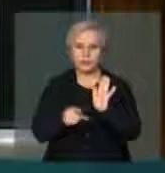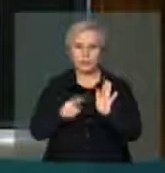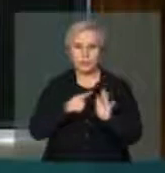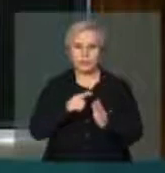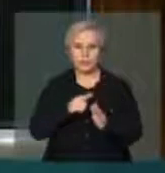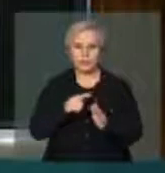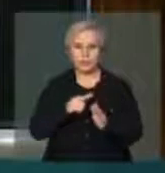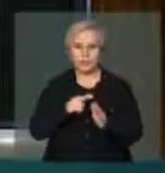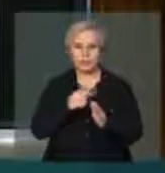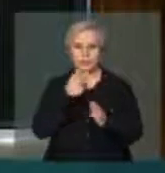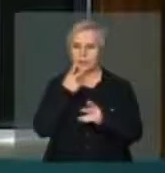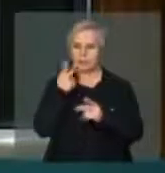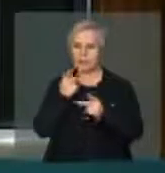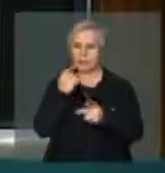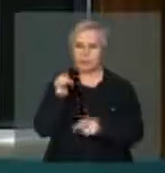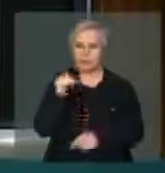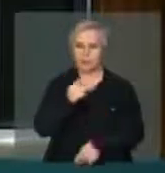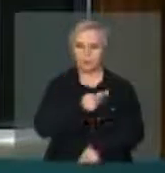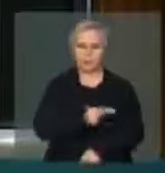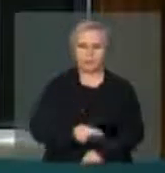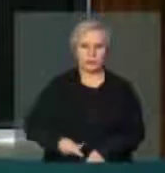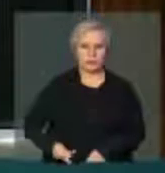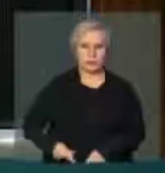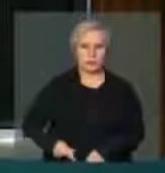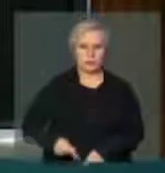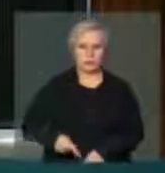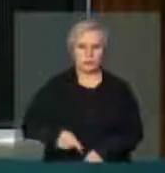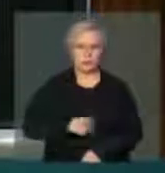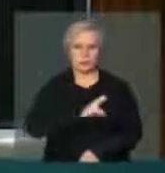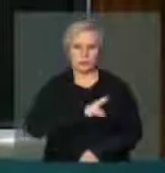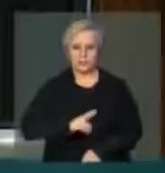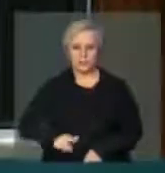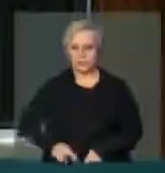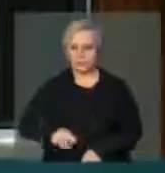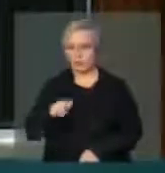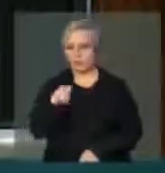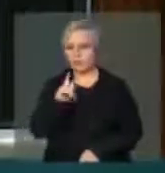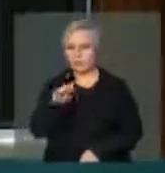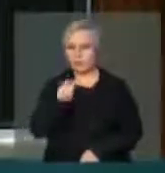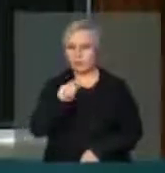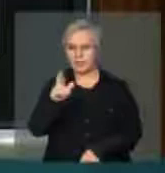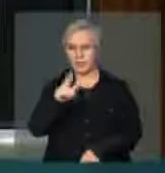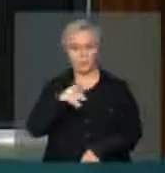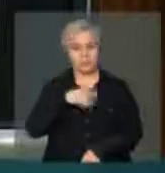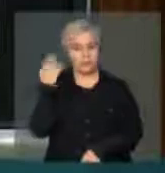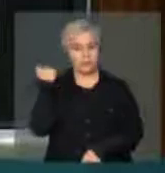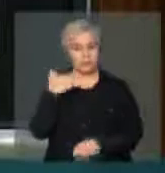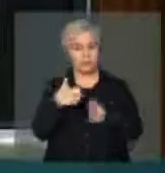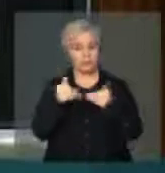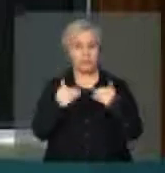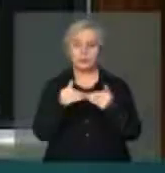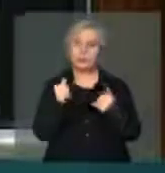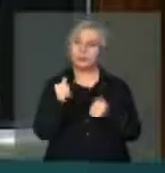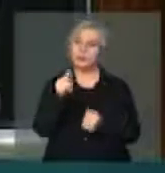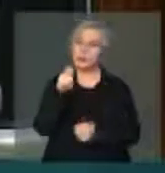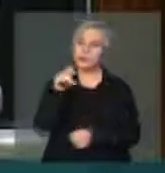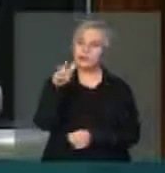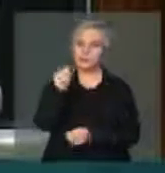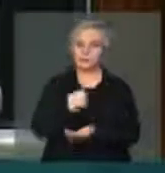da República, Zé Alencar, a pedido do presidente Lula. Eu vou ouvir Vossa Excelência, até porque lá em